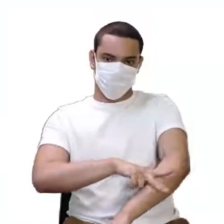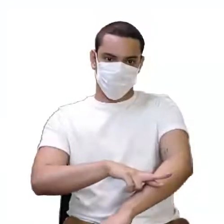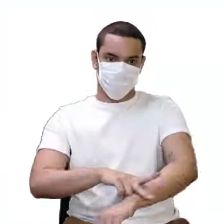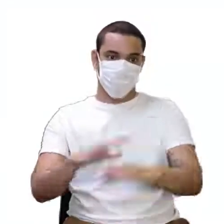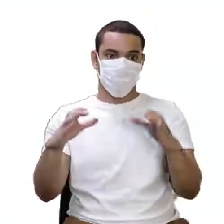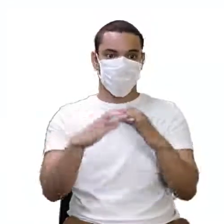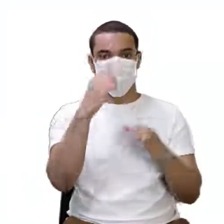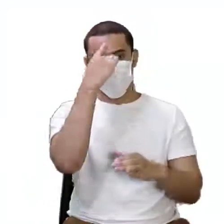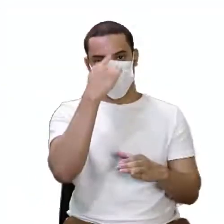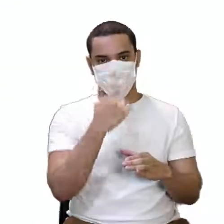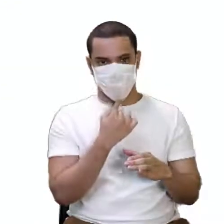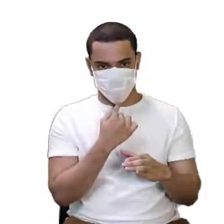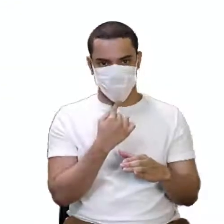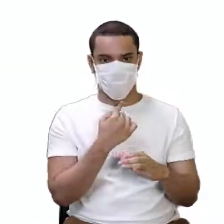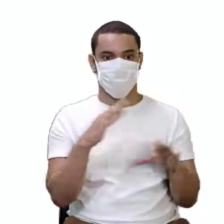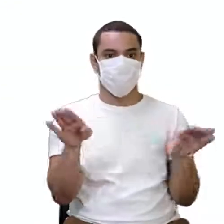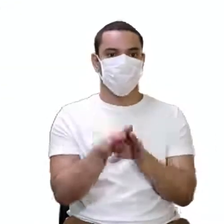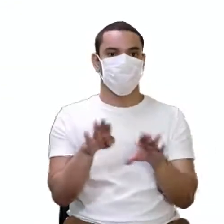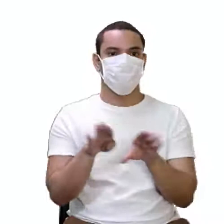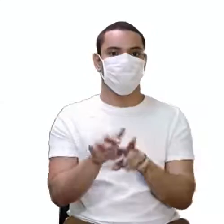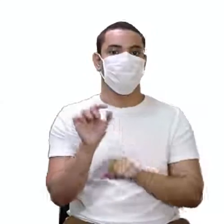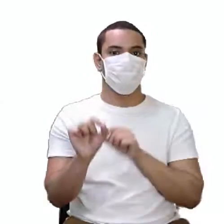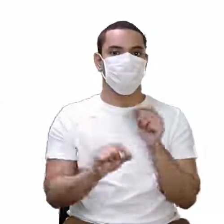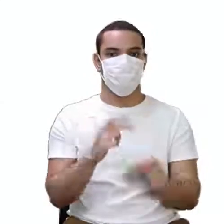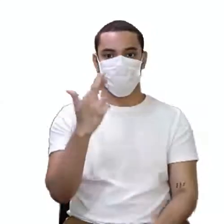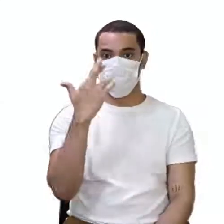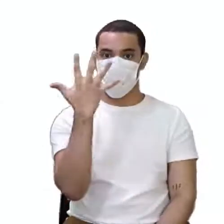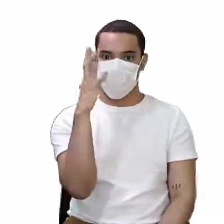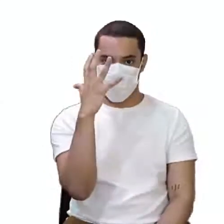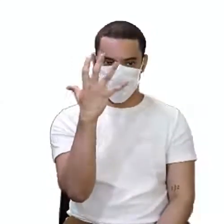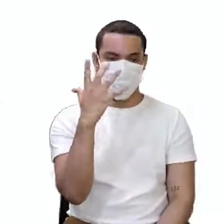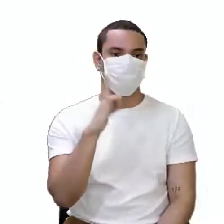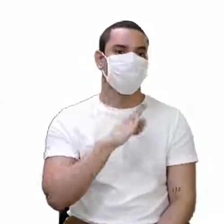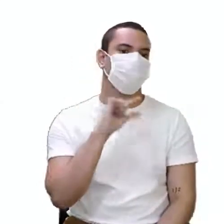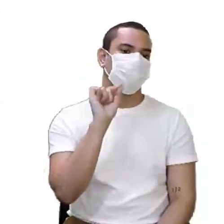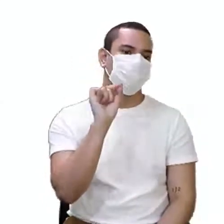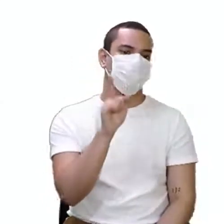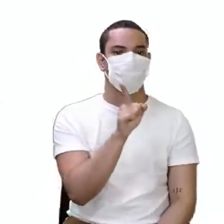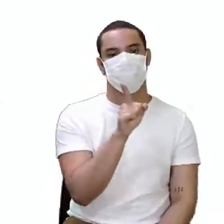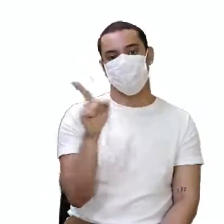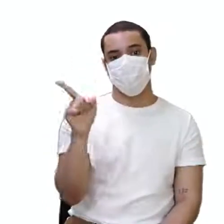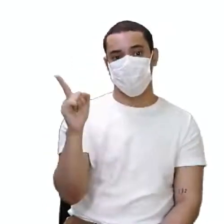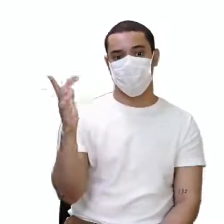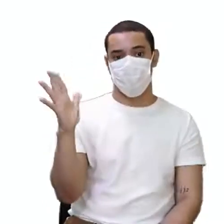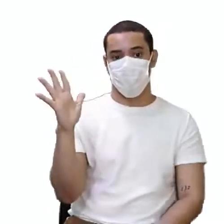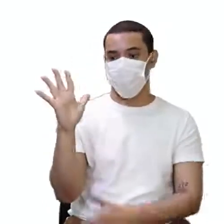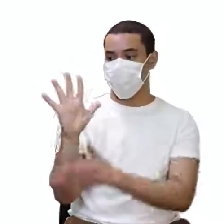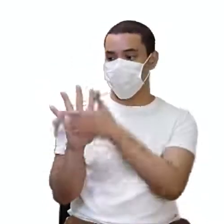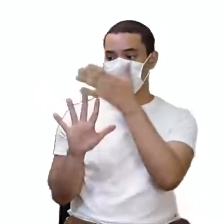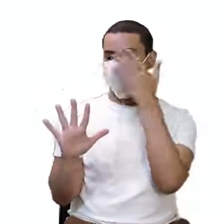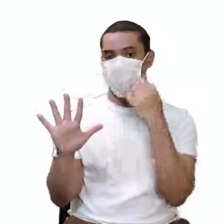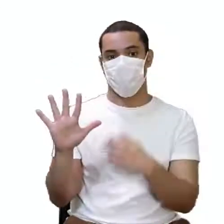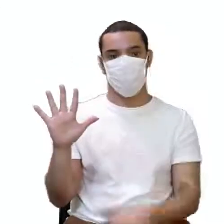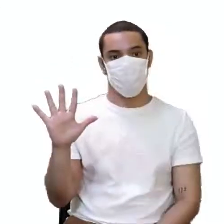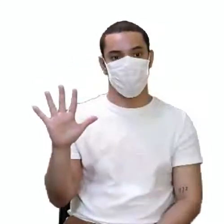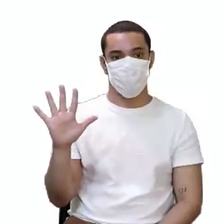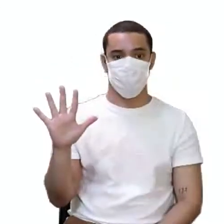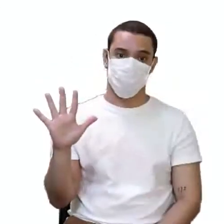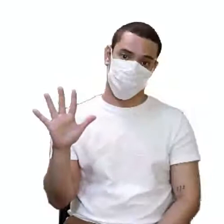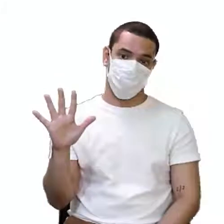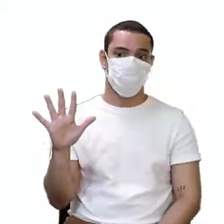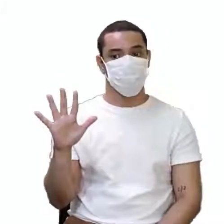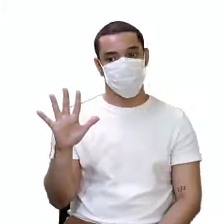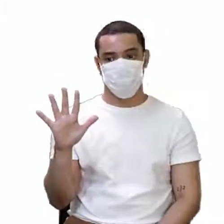Geração da raça. E aí, olha só o que a gente tem aqui. Uma mão, creio eu, com uma mão mediana,